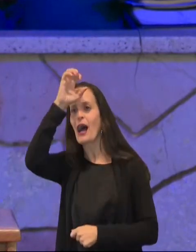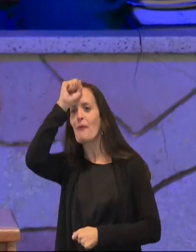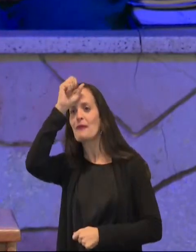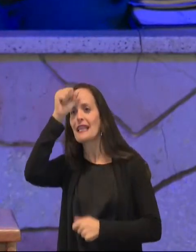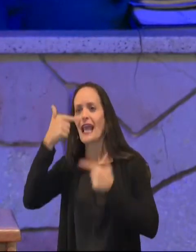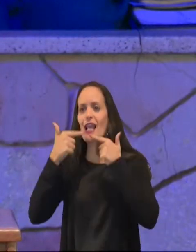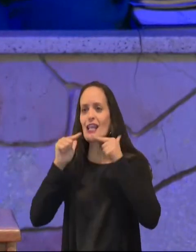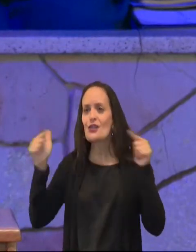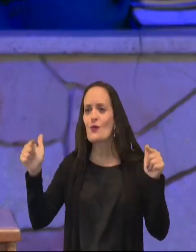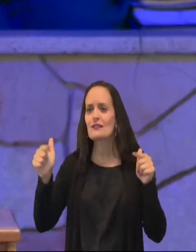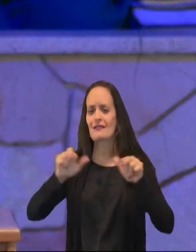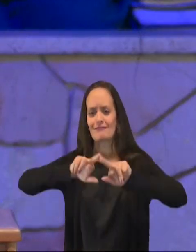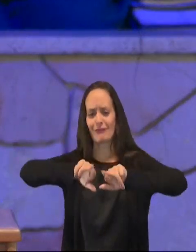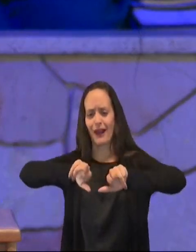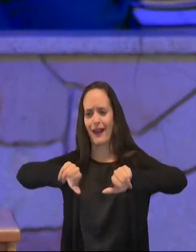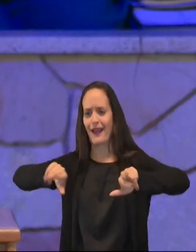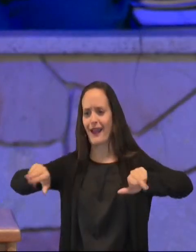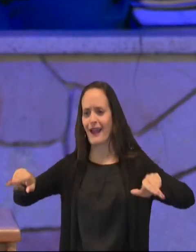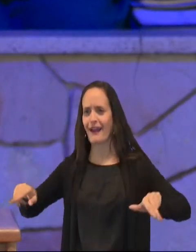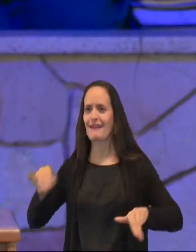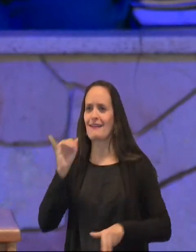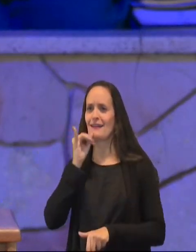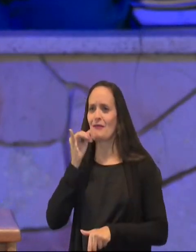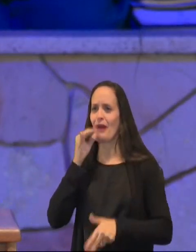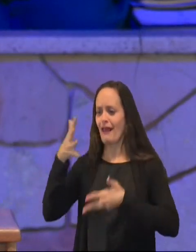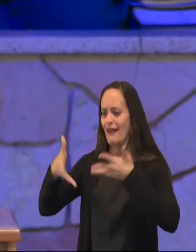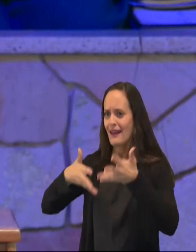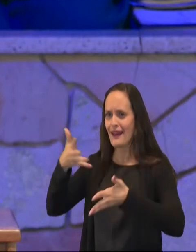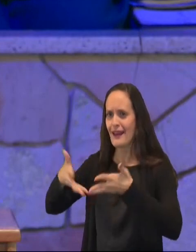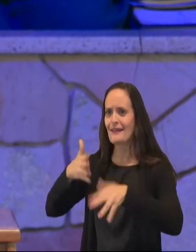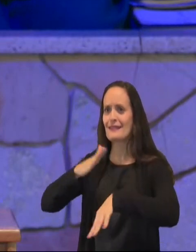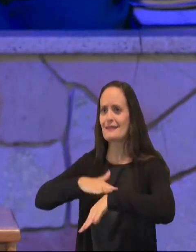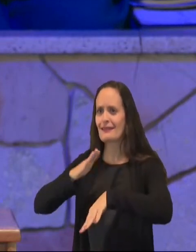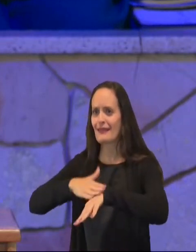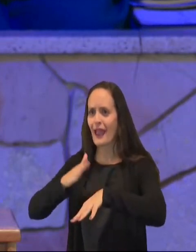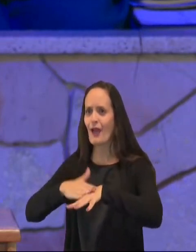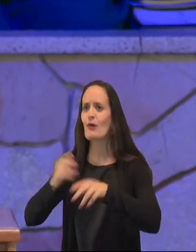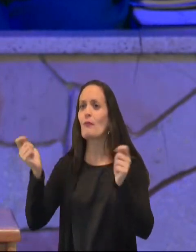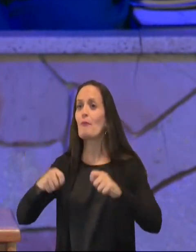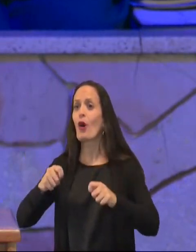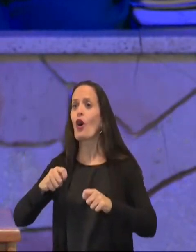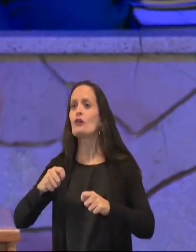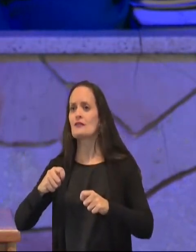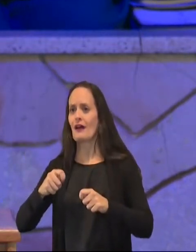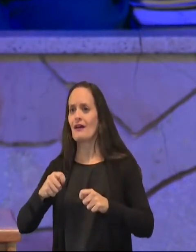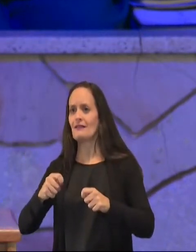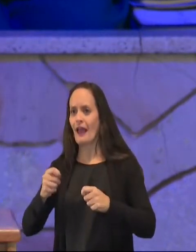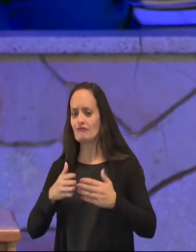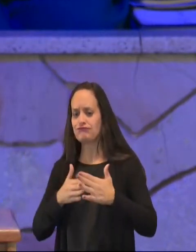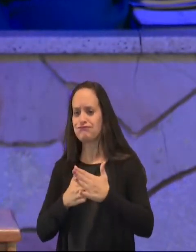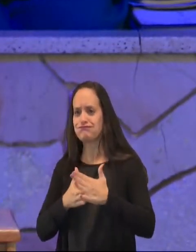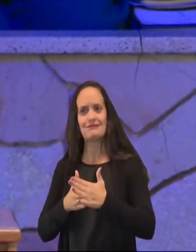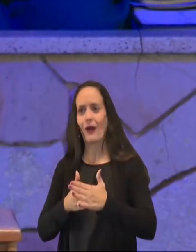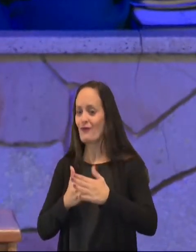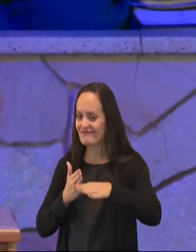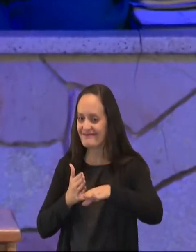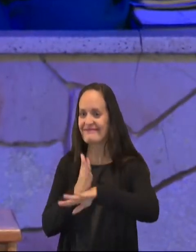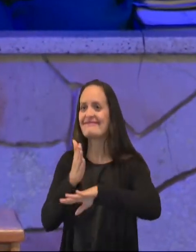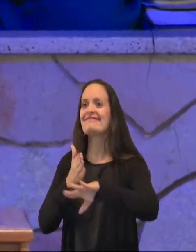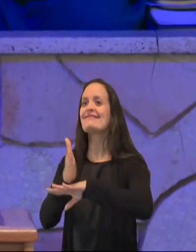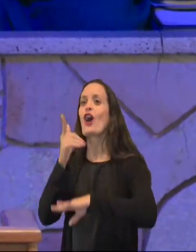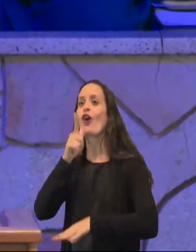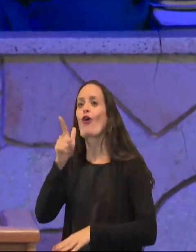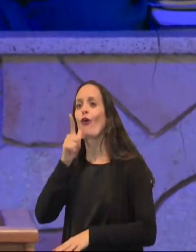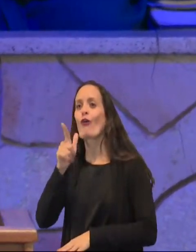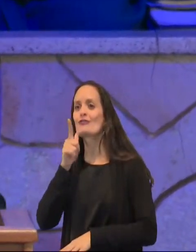aqui a nossa Libras falando de Jesus nesse tempo, para que a barreira linguística seja mais uma vez quebrada e o